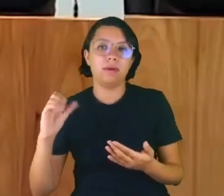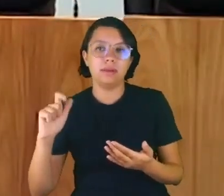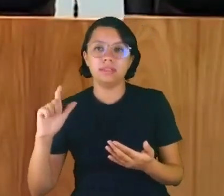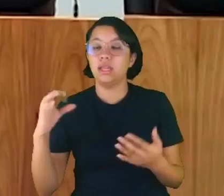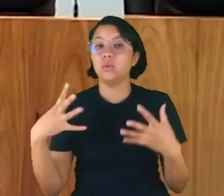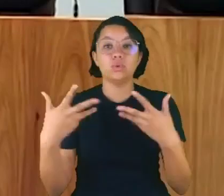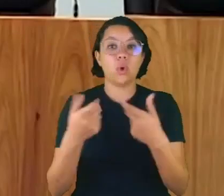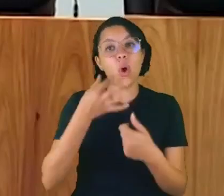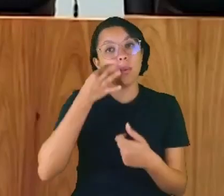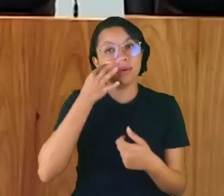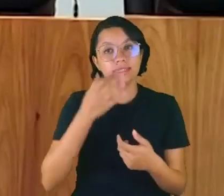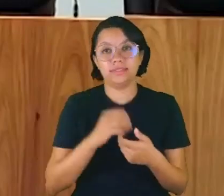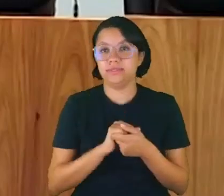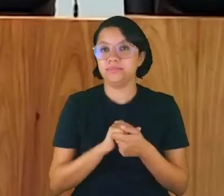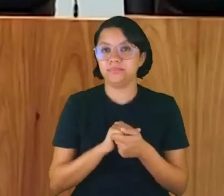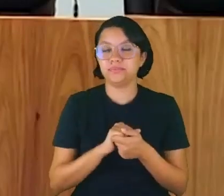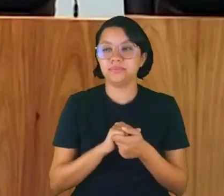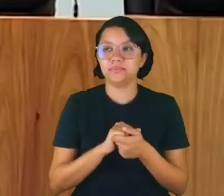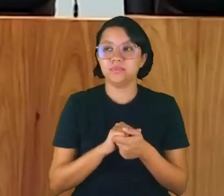aqui presentes.